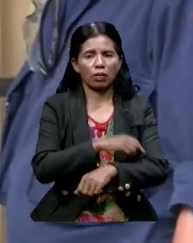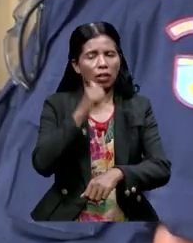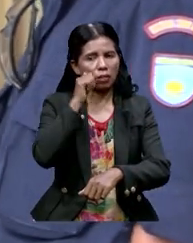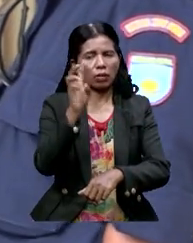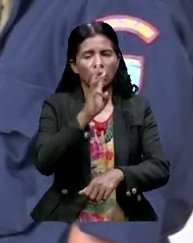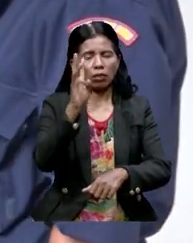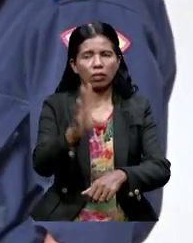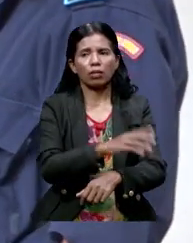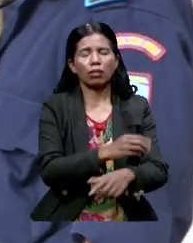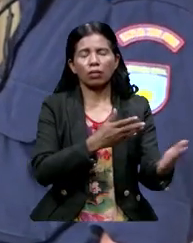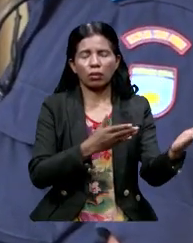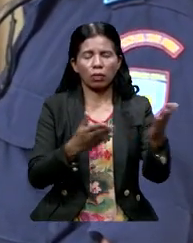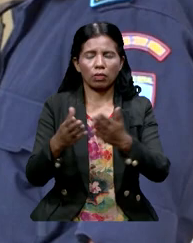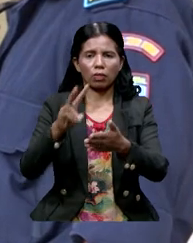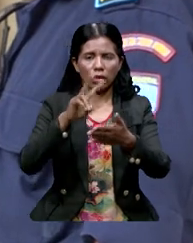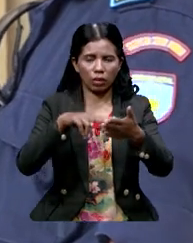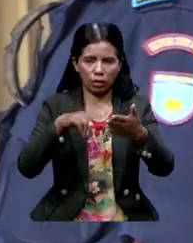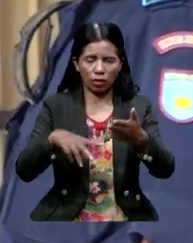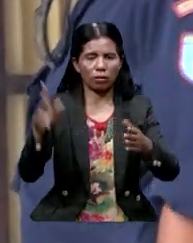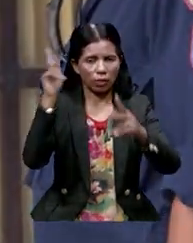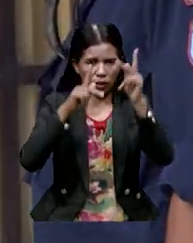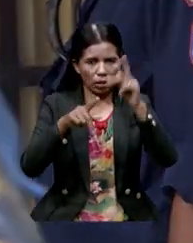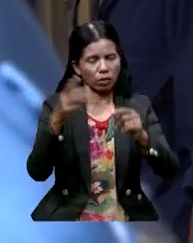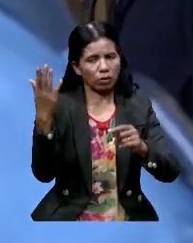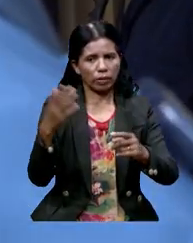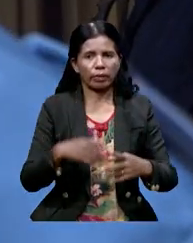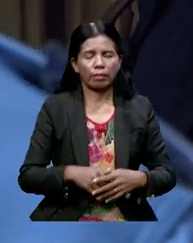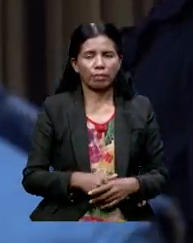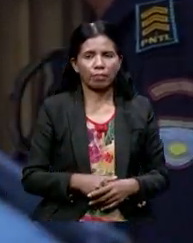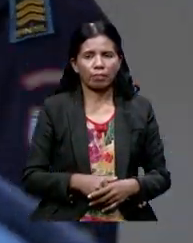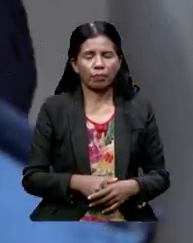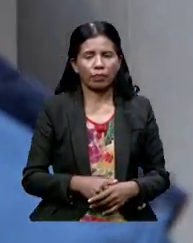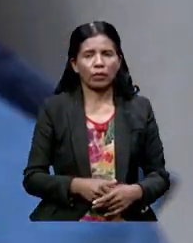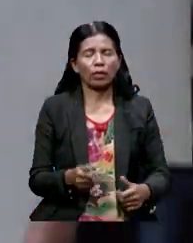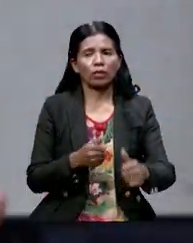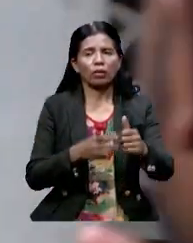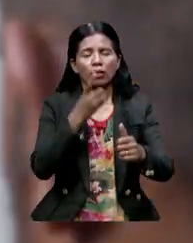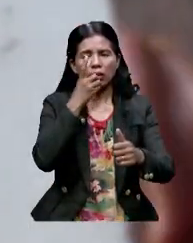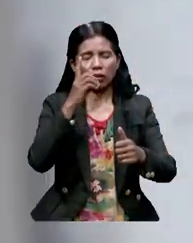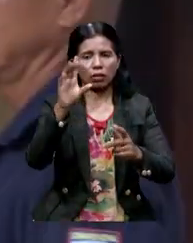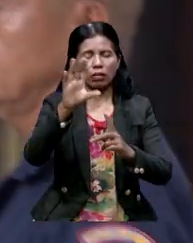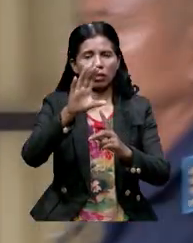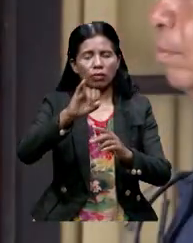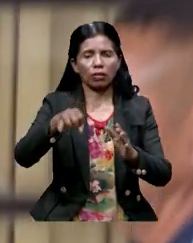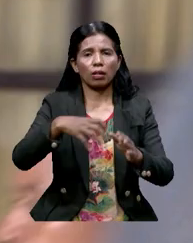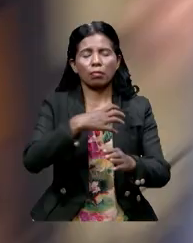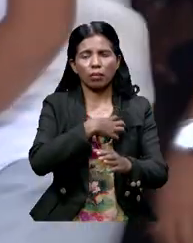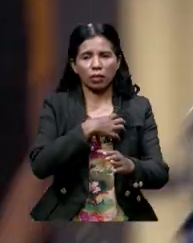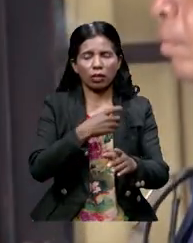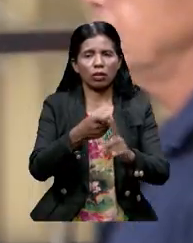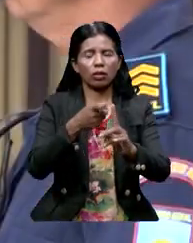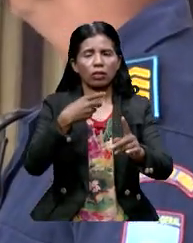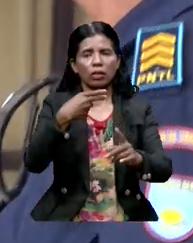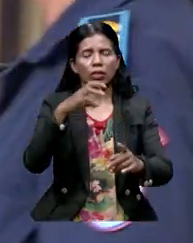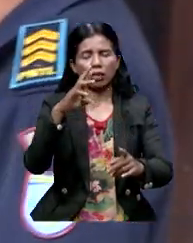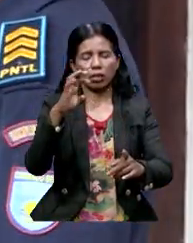quarta-feira, onde submete leitura acordação ba caso ne. Antes ne, tuir declaração comandante geral penitele, Rússia Henrique